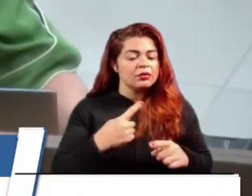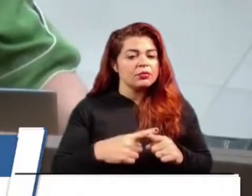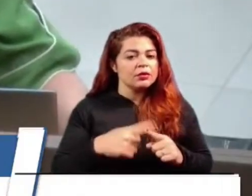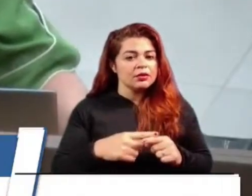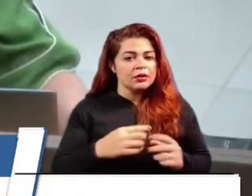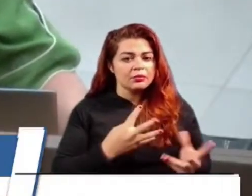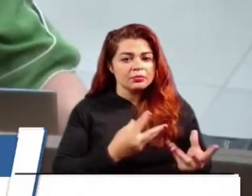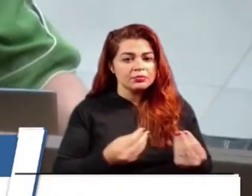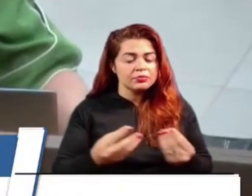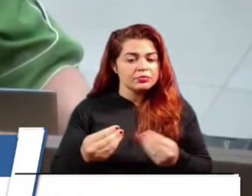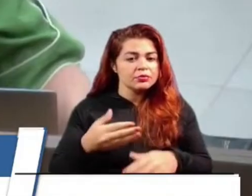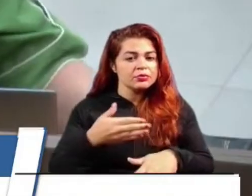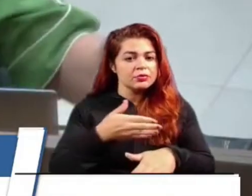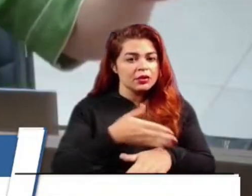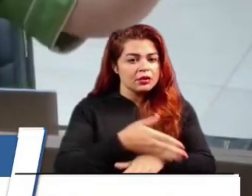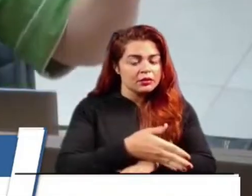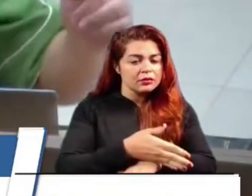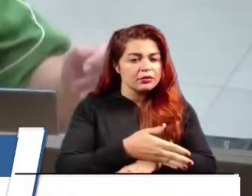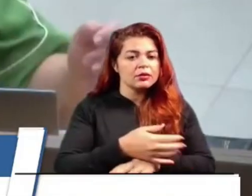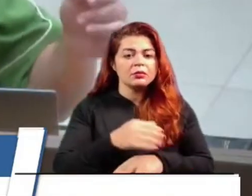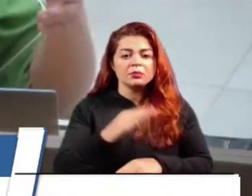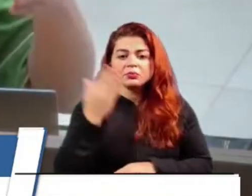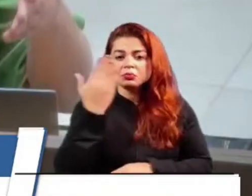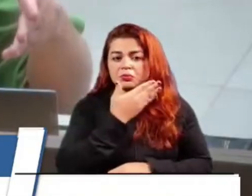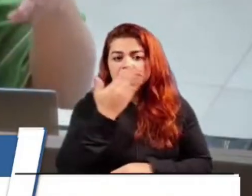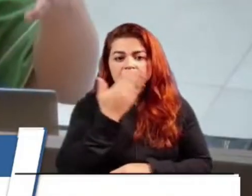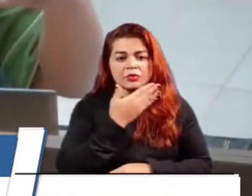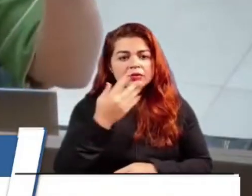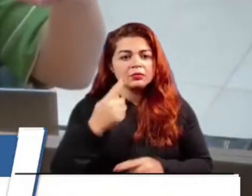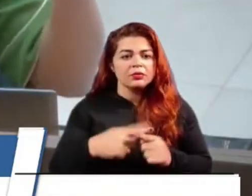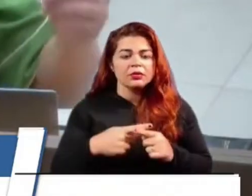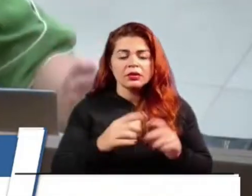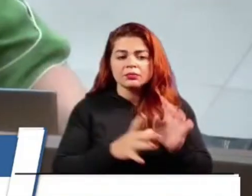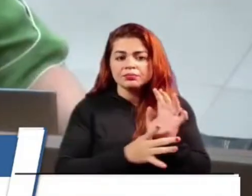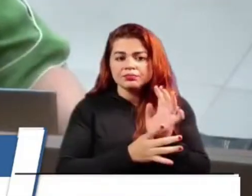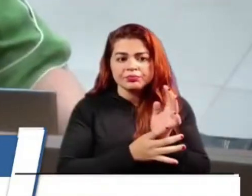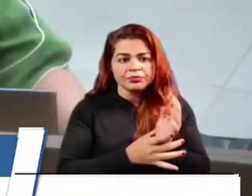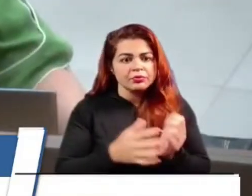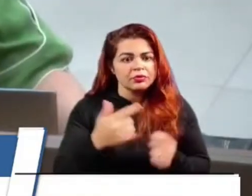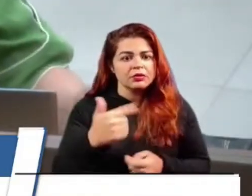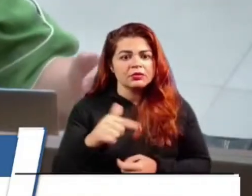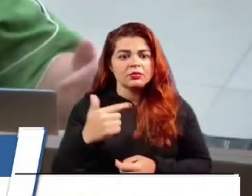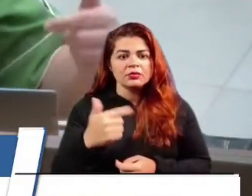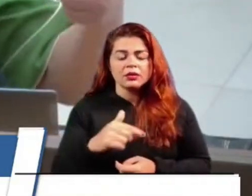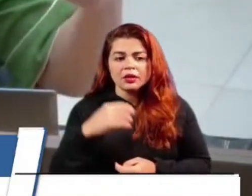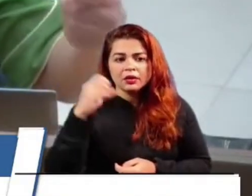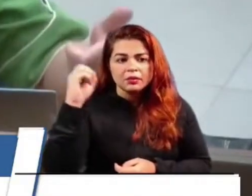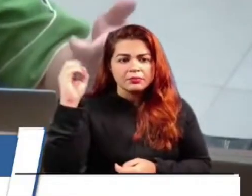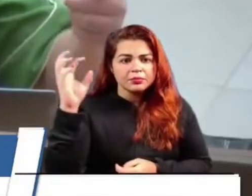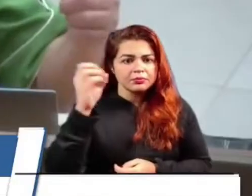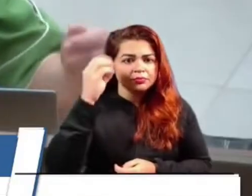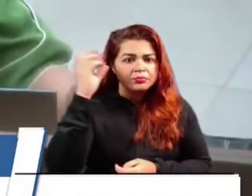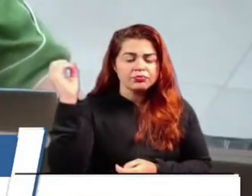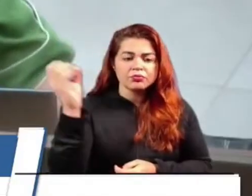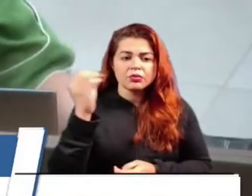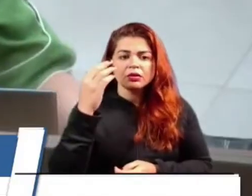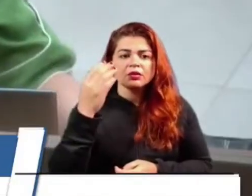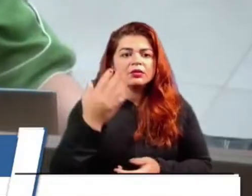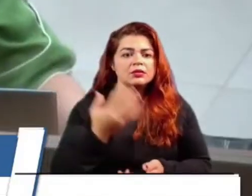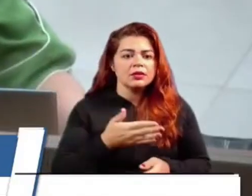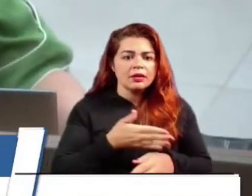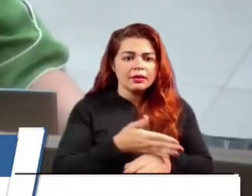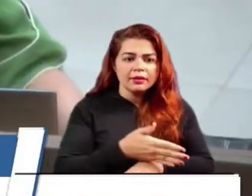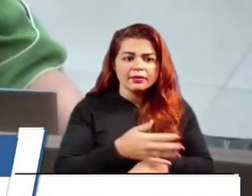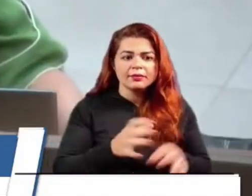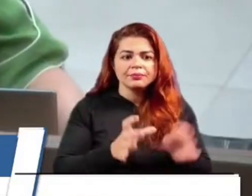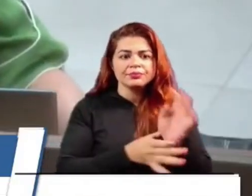tem segurança, né? Onde entra a ambulância, não tem segurança. O segurança que hoje está lá